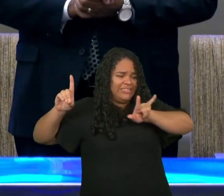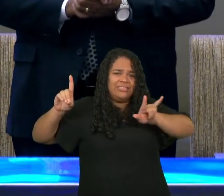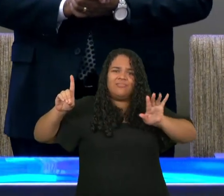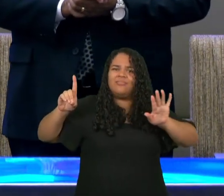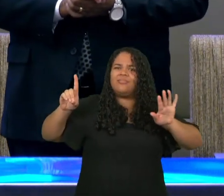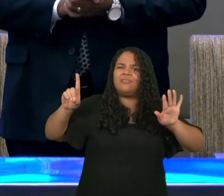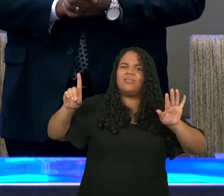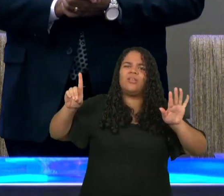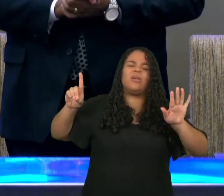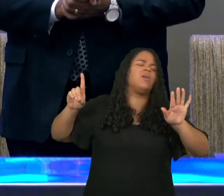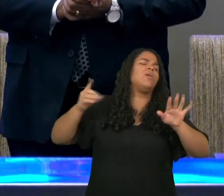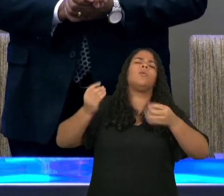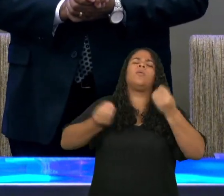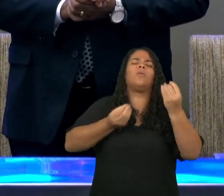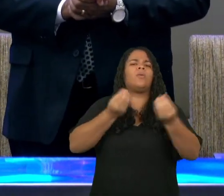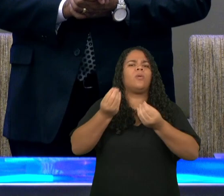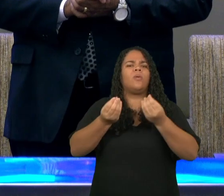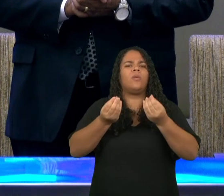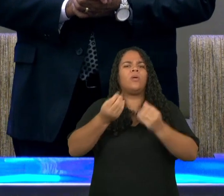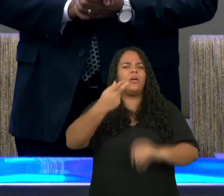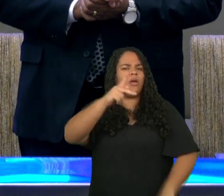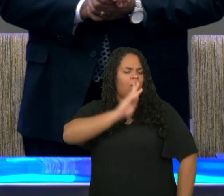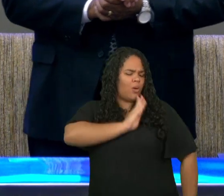Onde está teu coração?